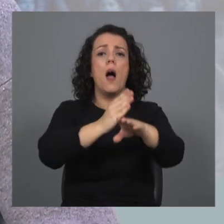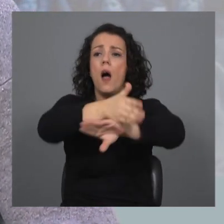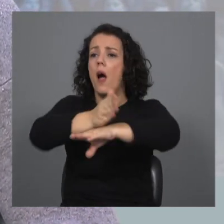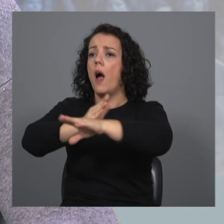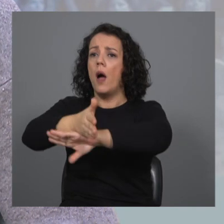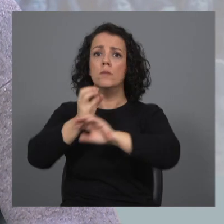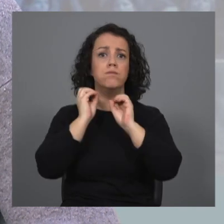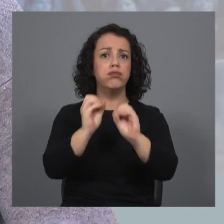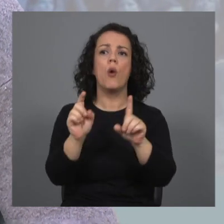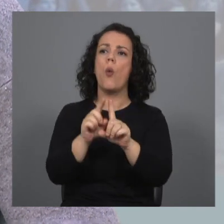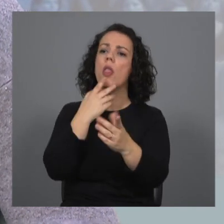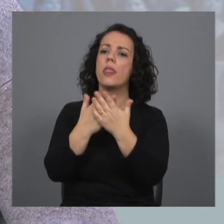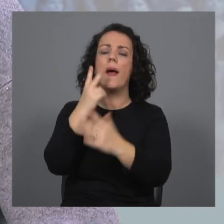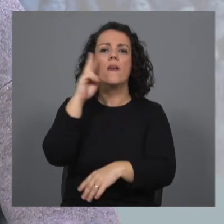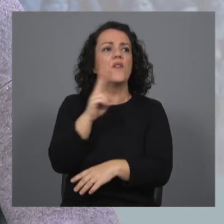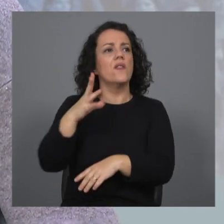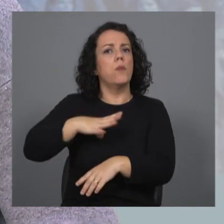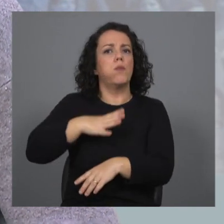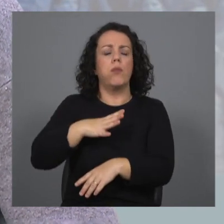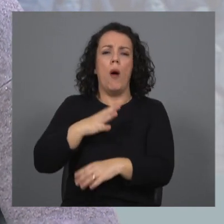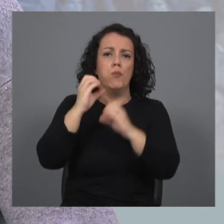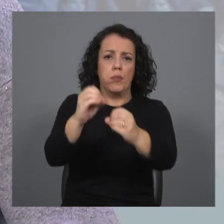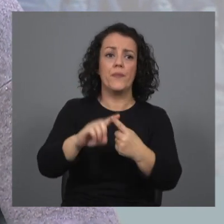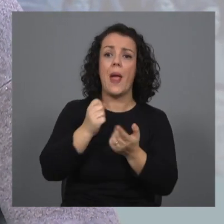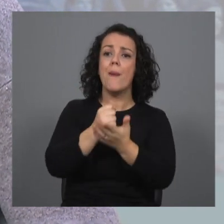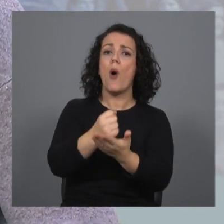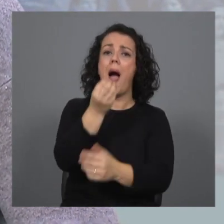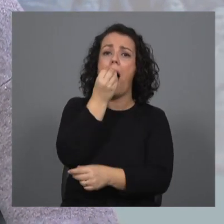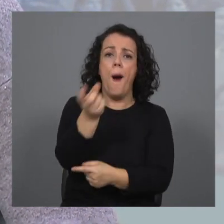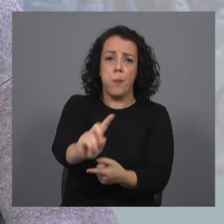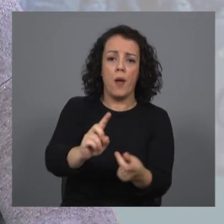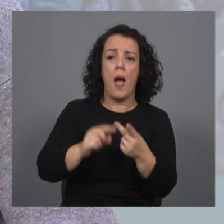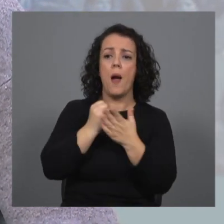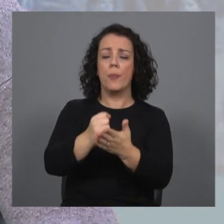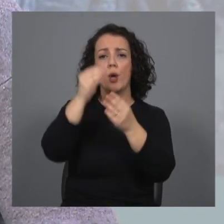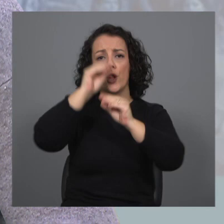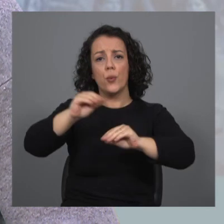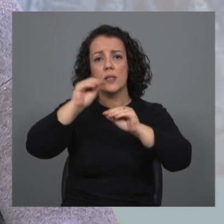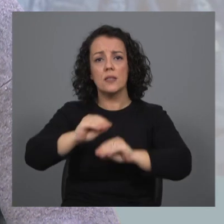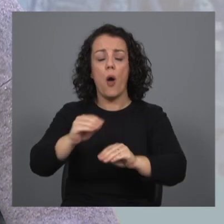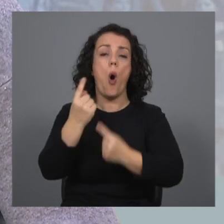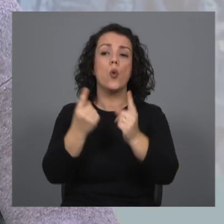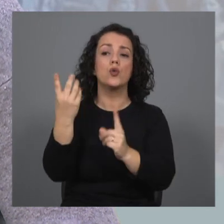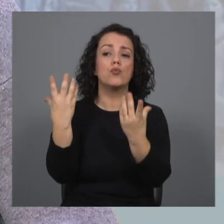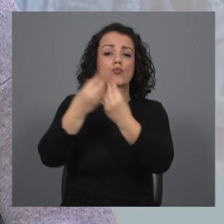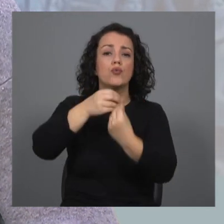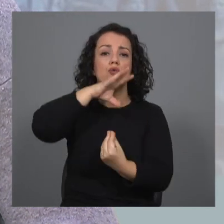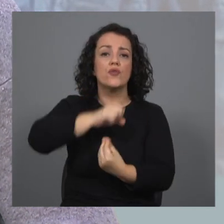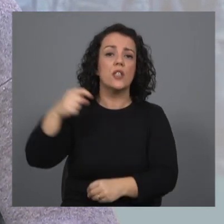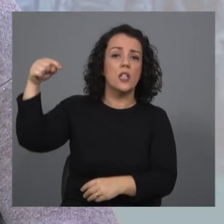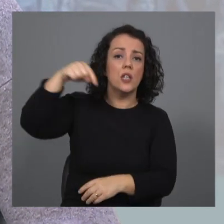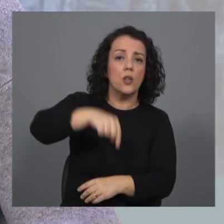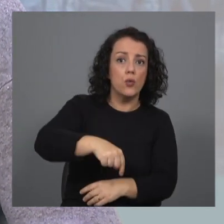permitem sobreviver, não é? Apoio na alimentação, apoio na educação, no caso daqueles que vêm com os filhos, não é? E que têm que estar